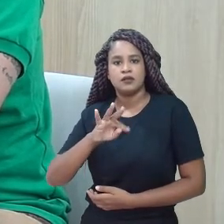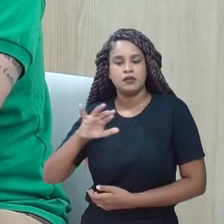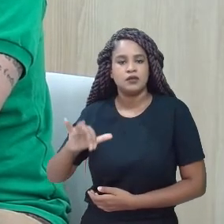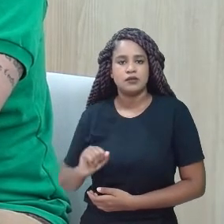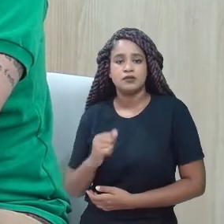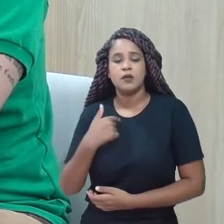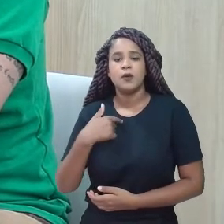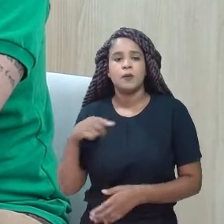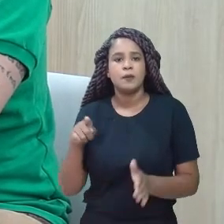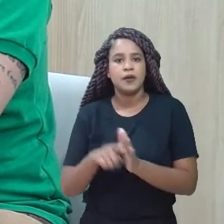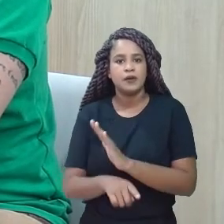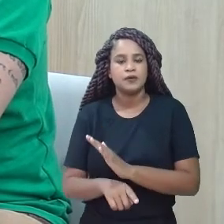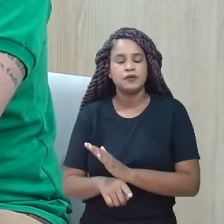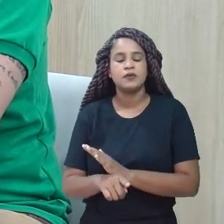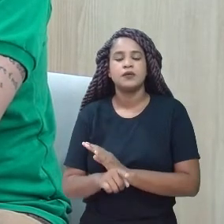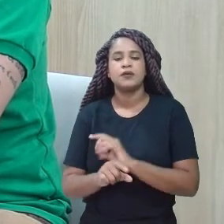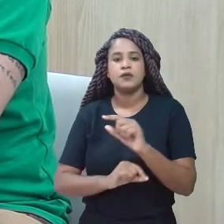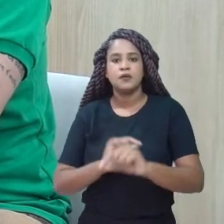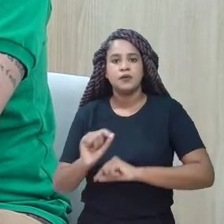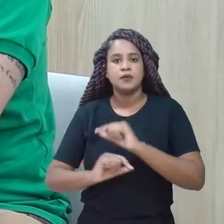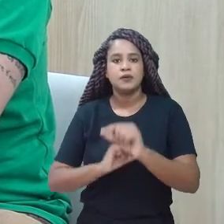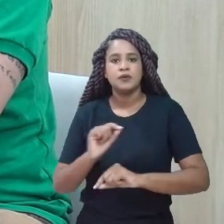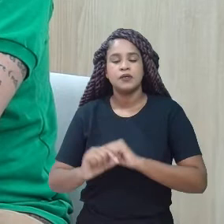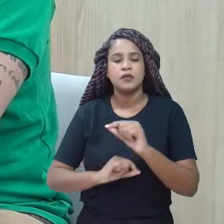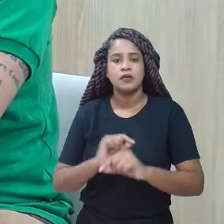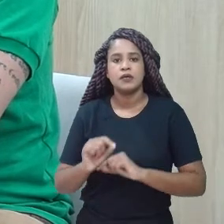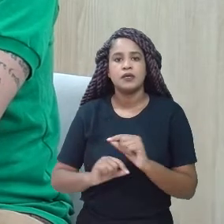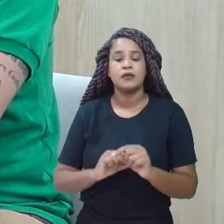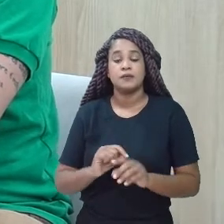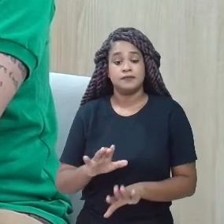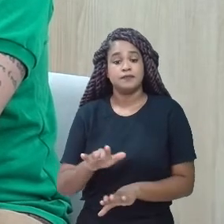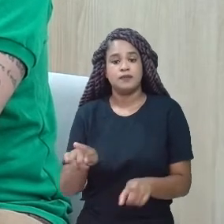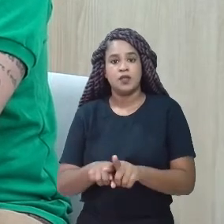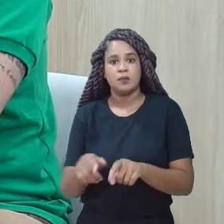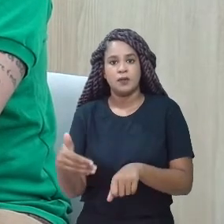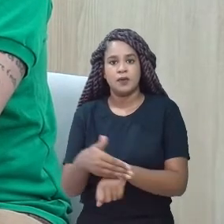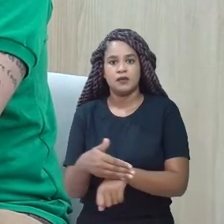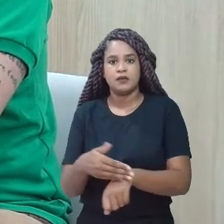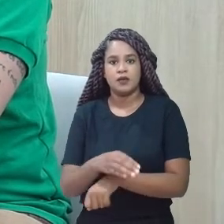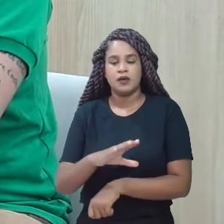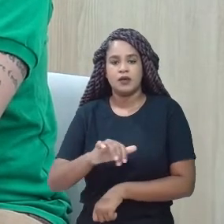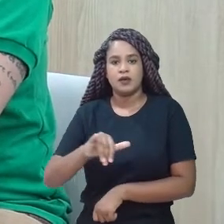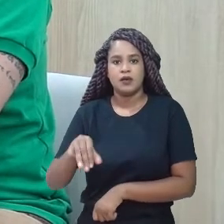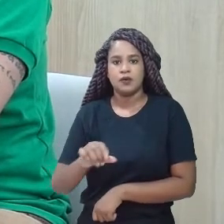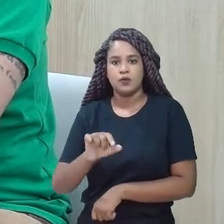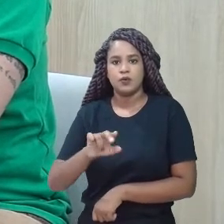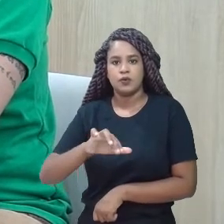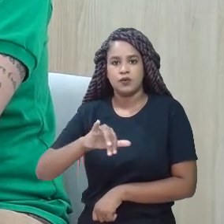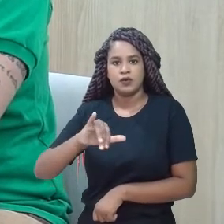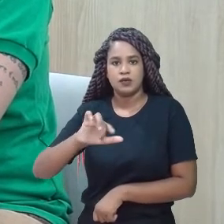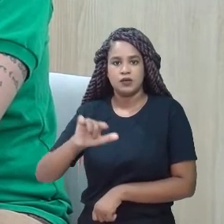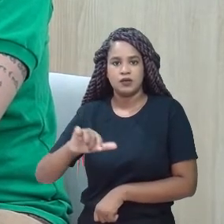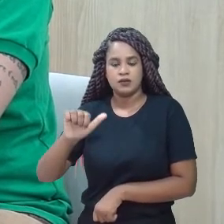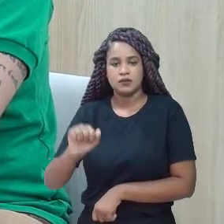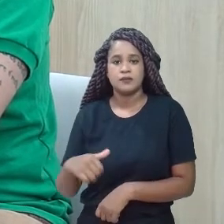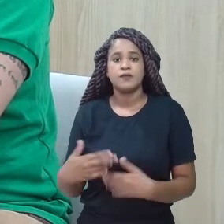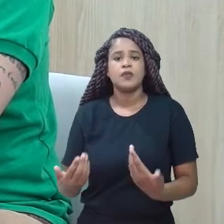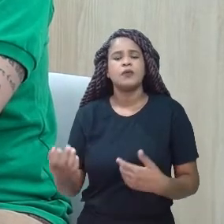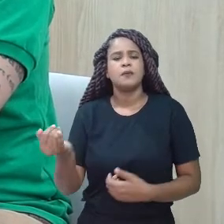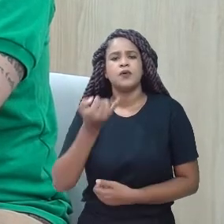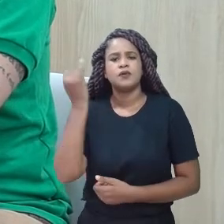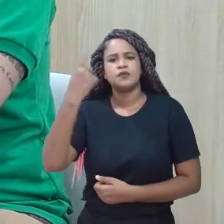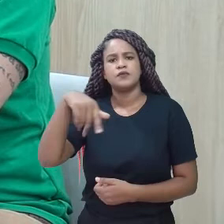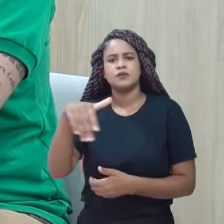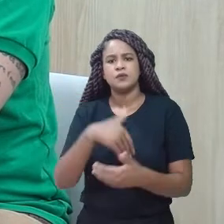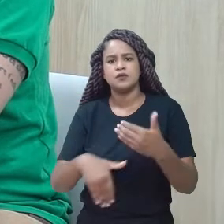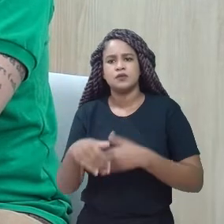também Caio Luísa da Escola Dom Bosco, tá certo? Obrigado pela participação, né? E é importante que vocês interajam conosco também aqui com